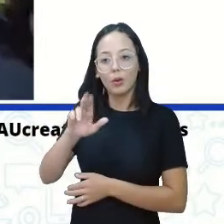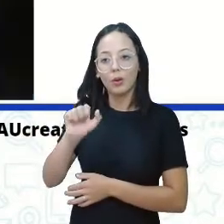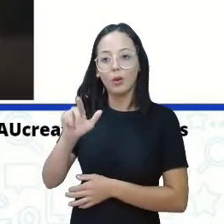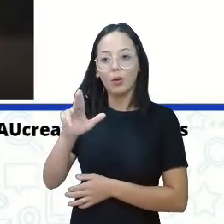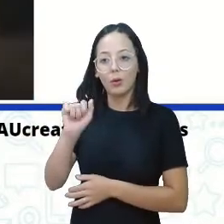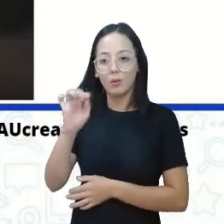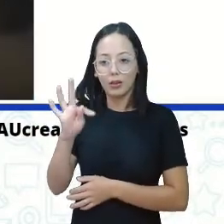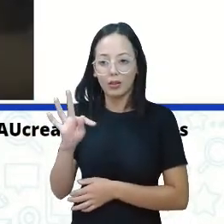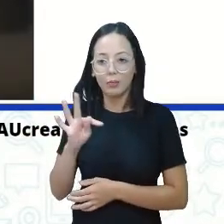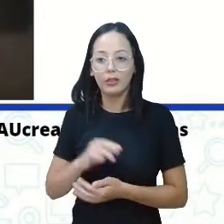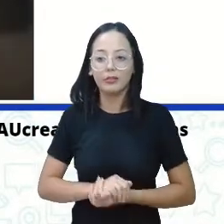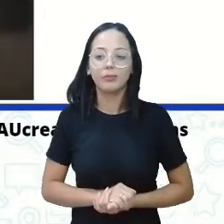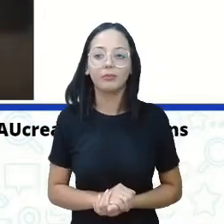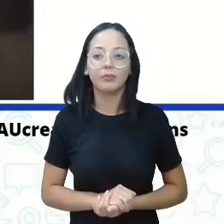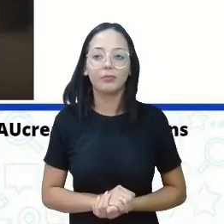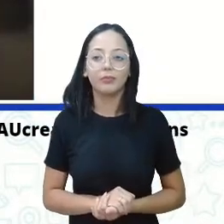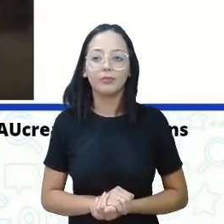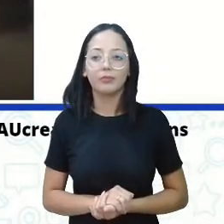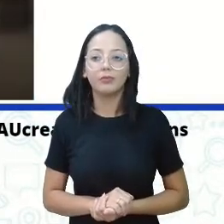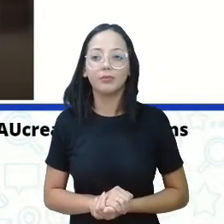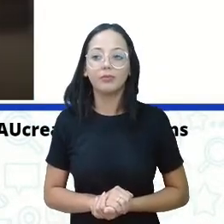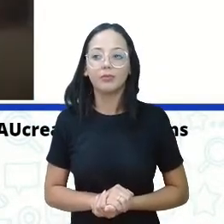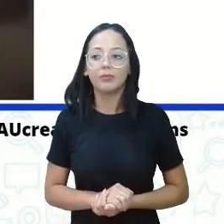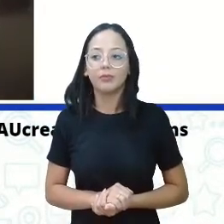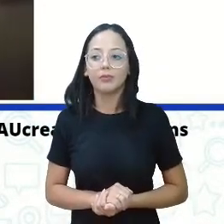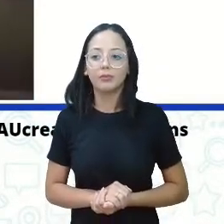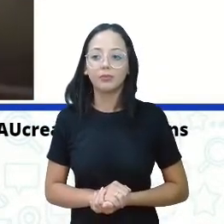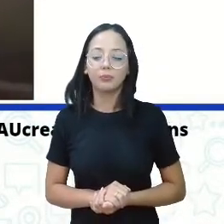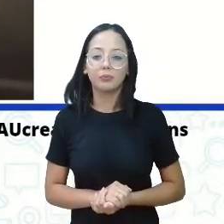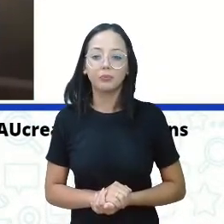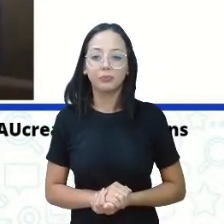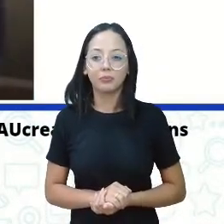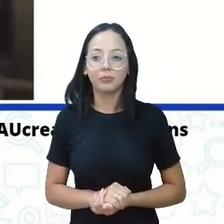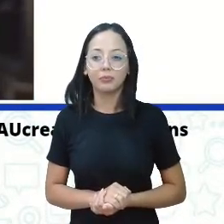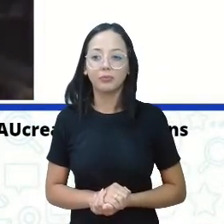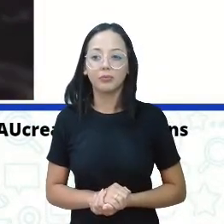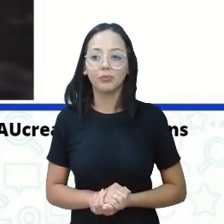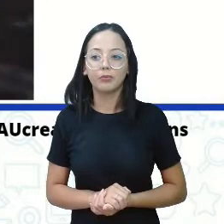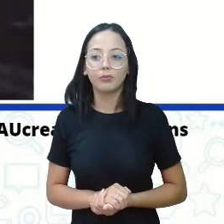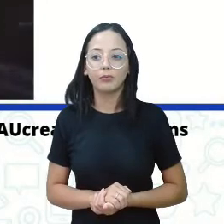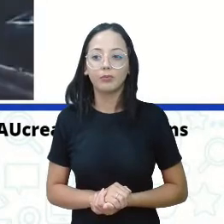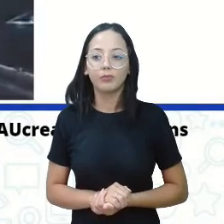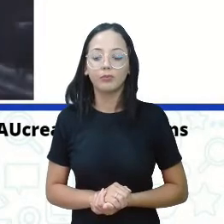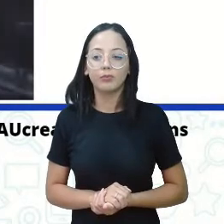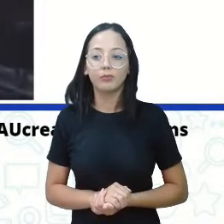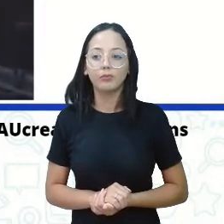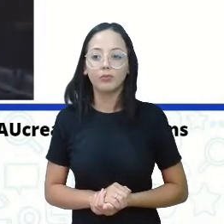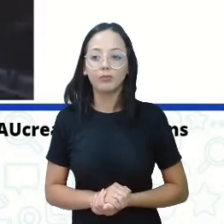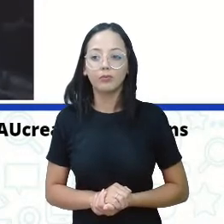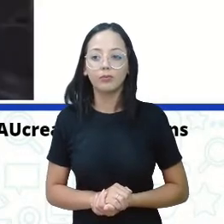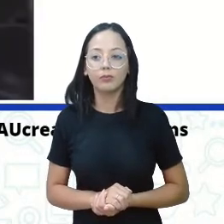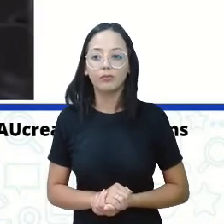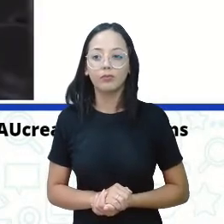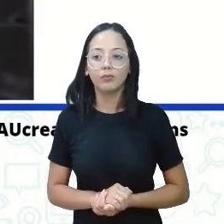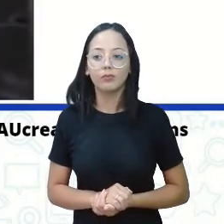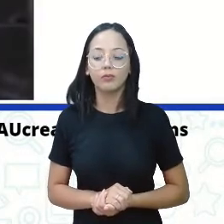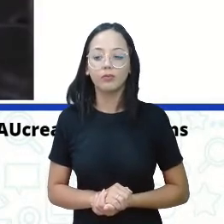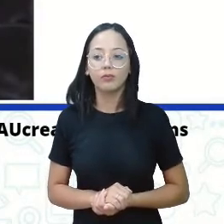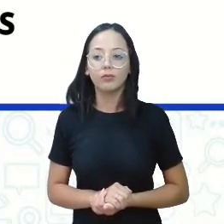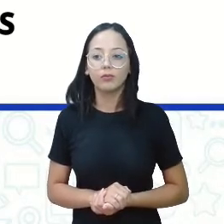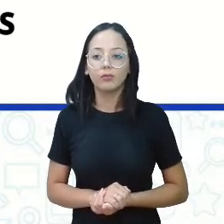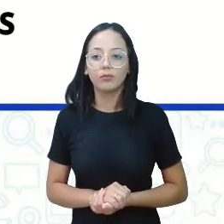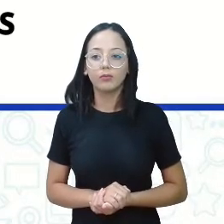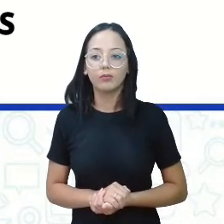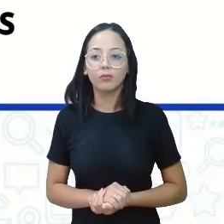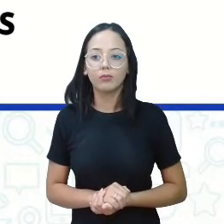Jurei, vou pegar aquele capitão, vou juntar a minha nação na terra do maracatu.